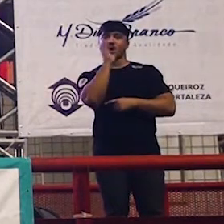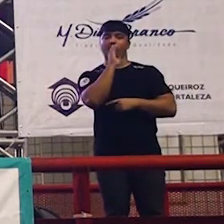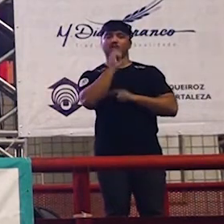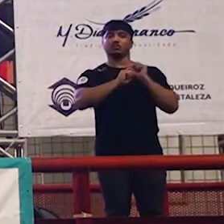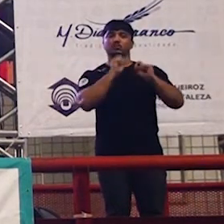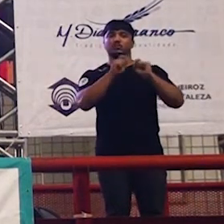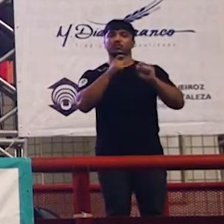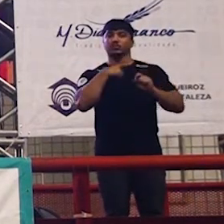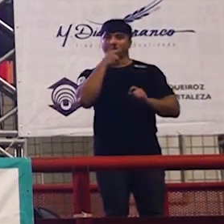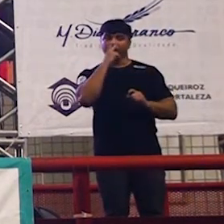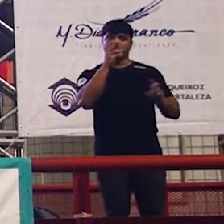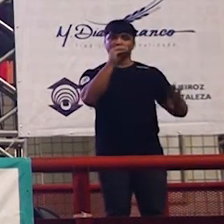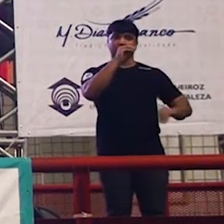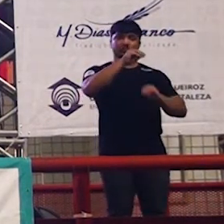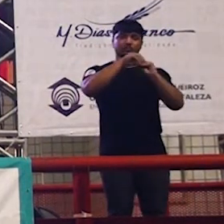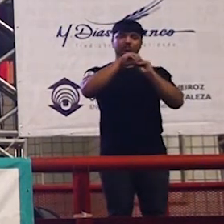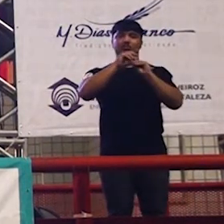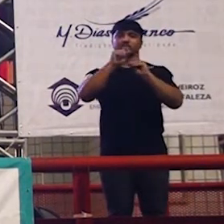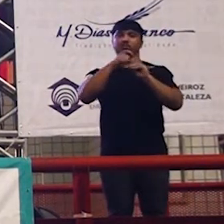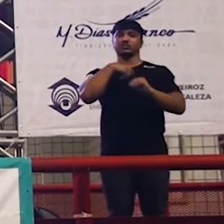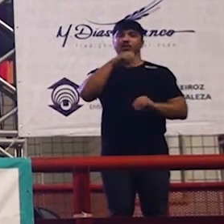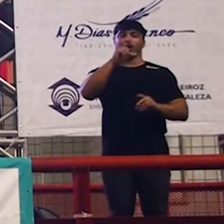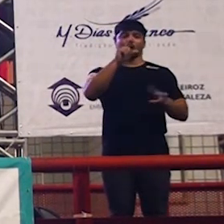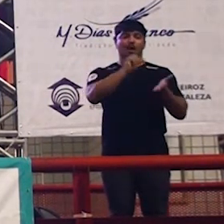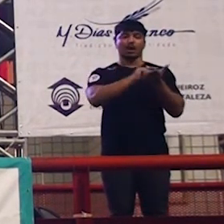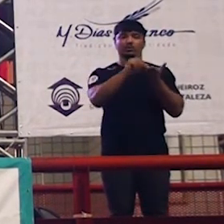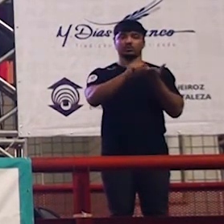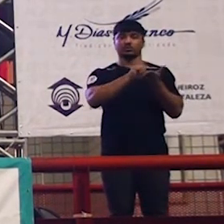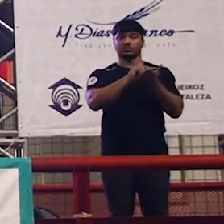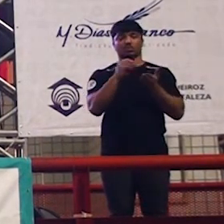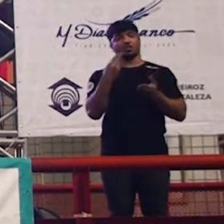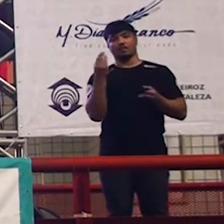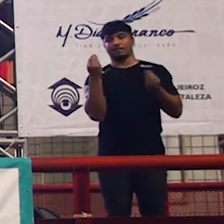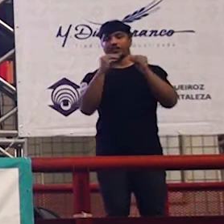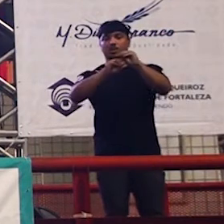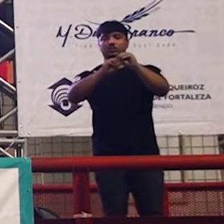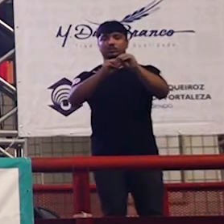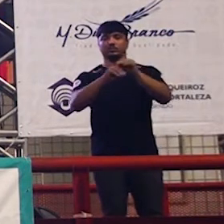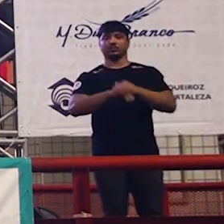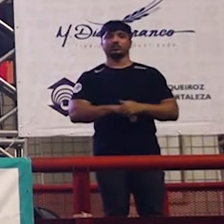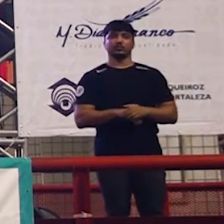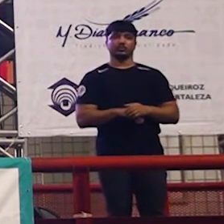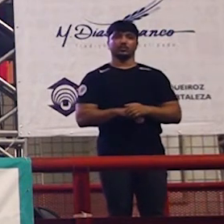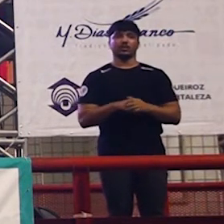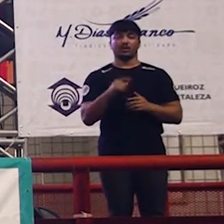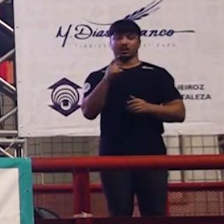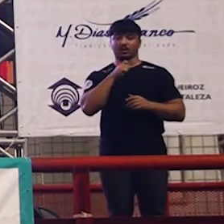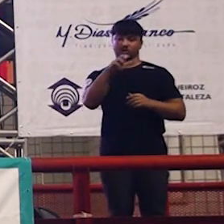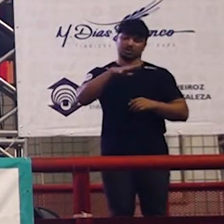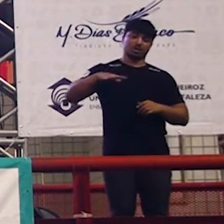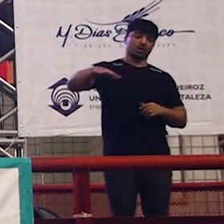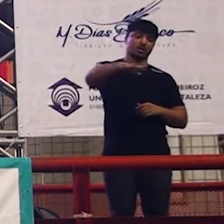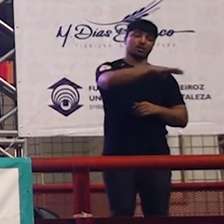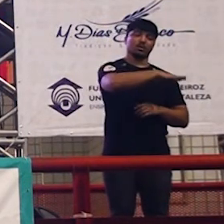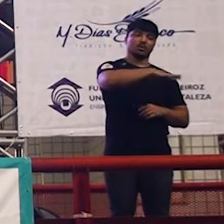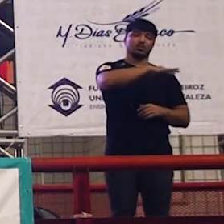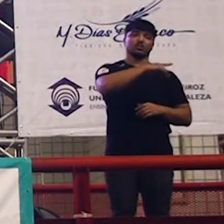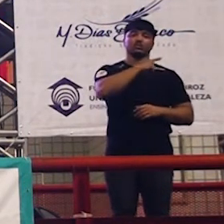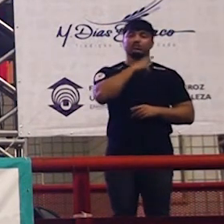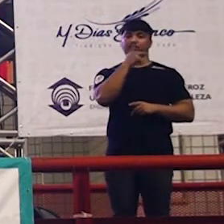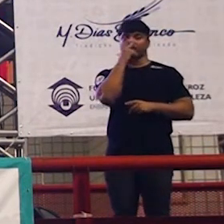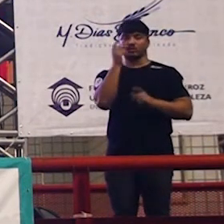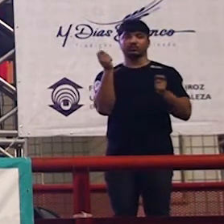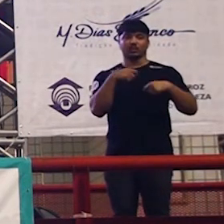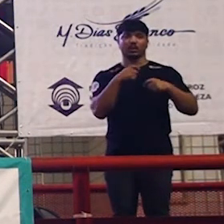a partir de acréscimos dos chamados artigos ou posts. Em geral, são organizados de